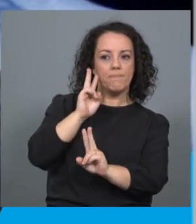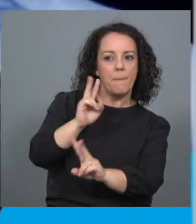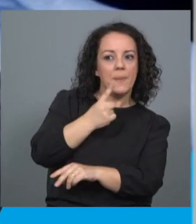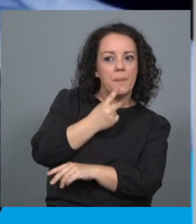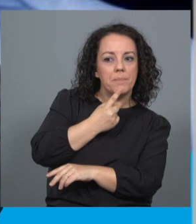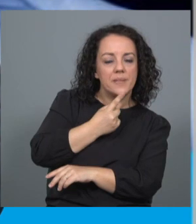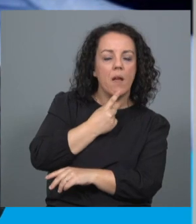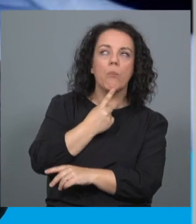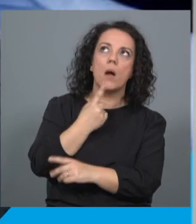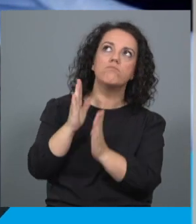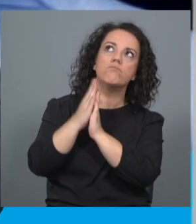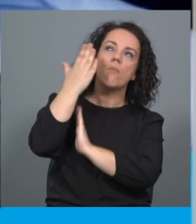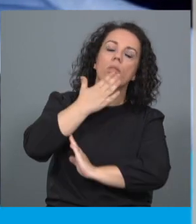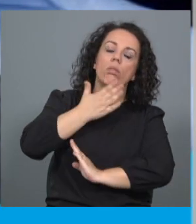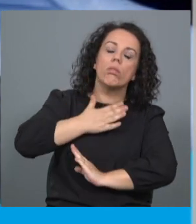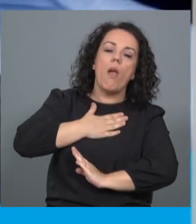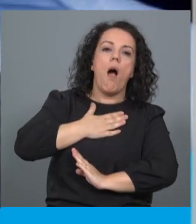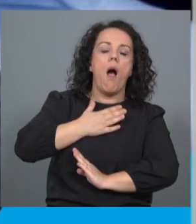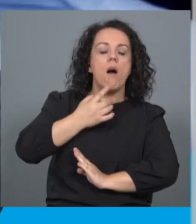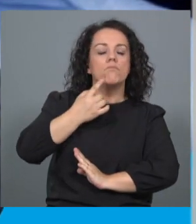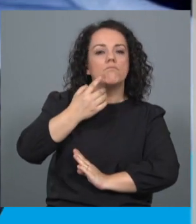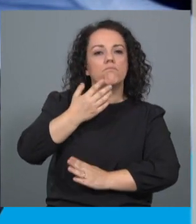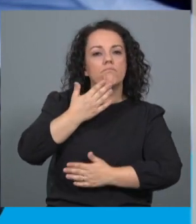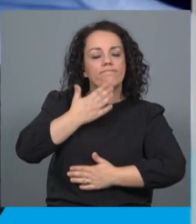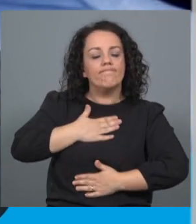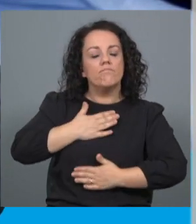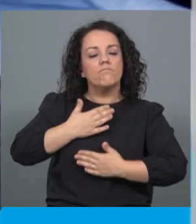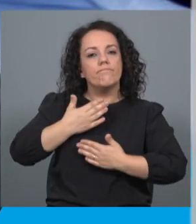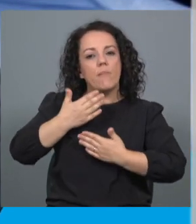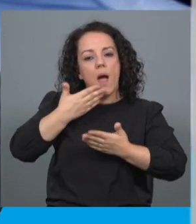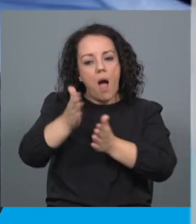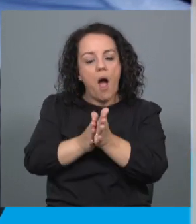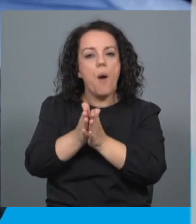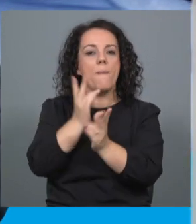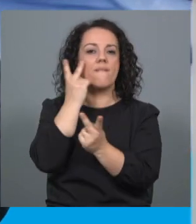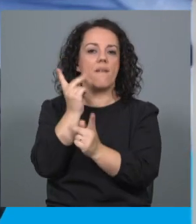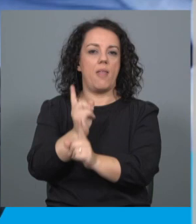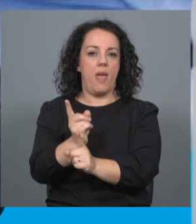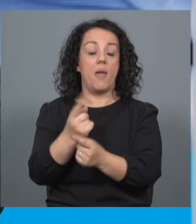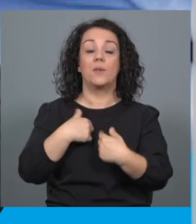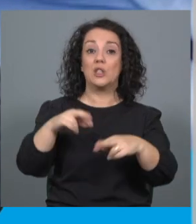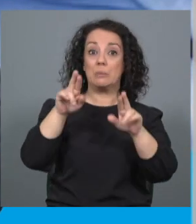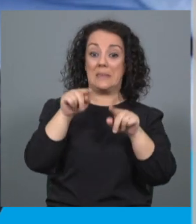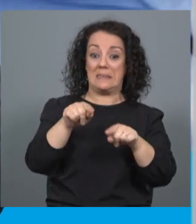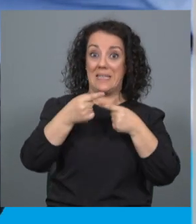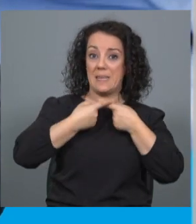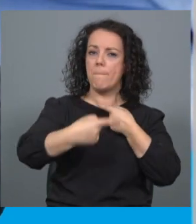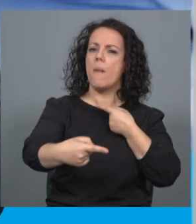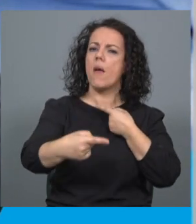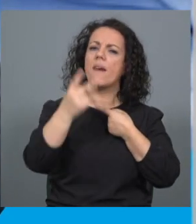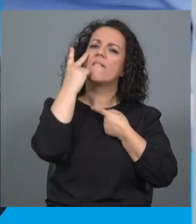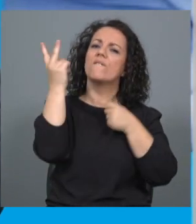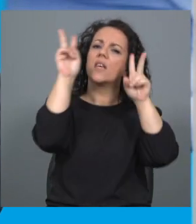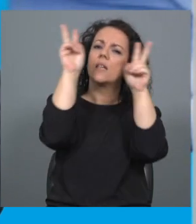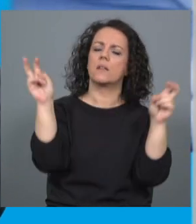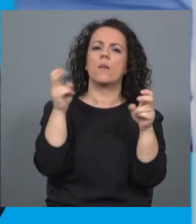concedido. E por isso tentámos que a Semana da Vida possa chegar aos mais variados públicos.